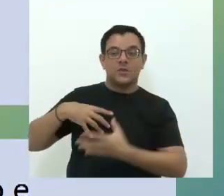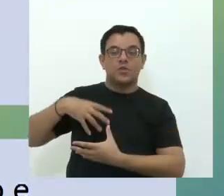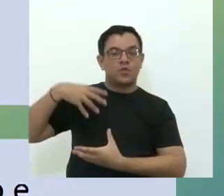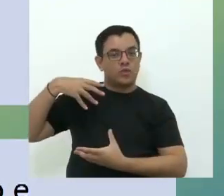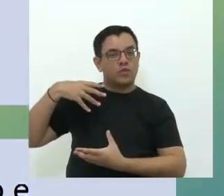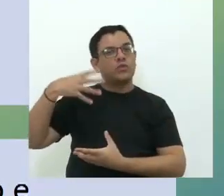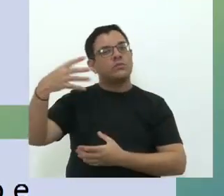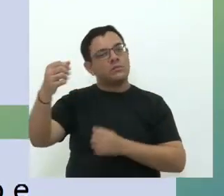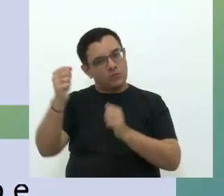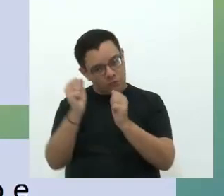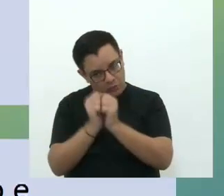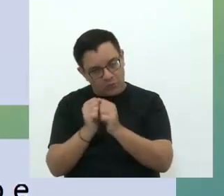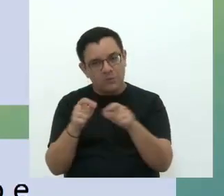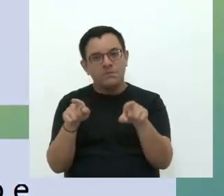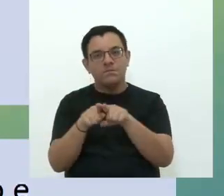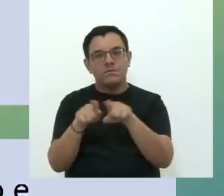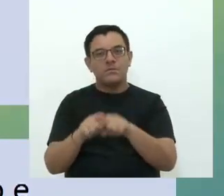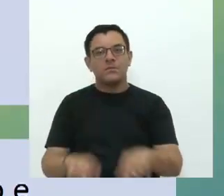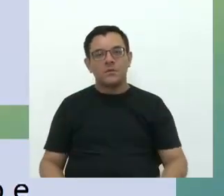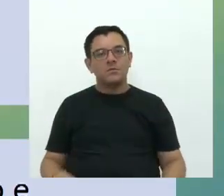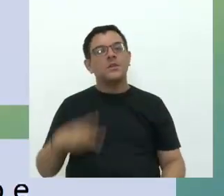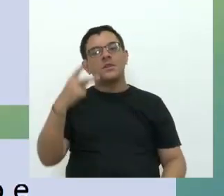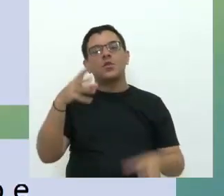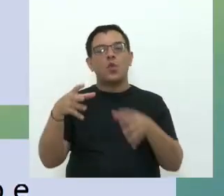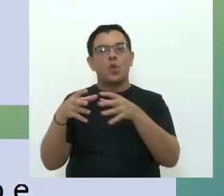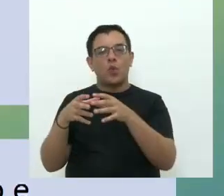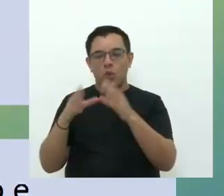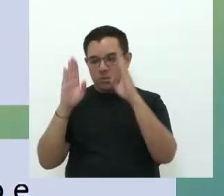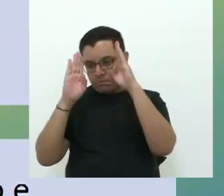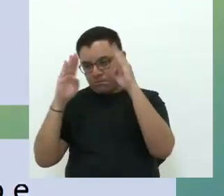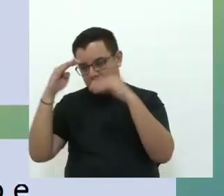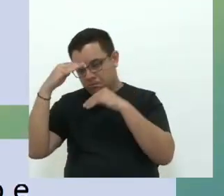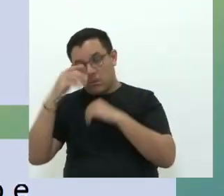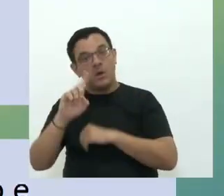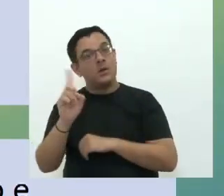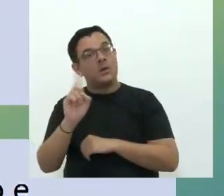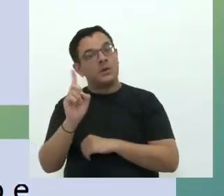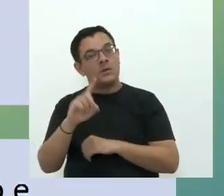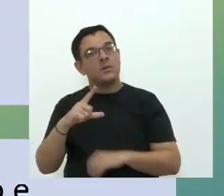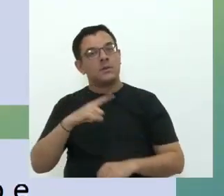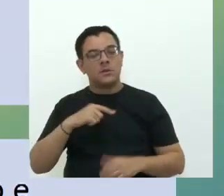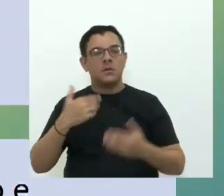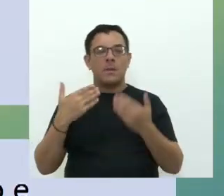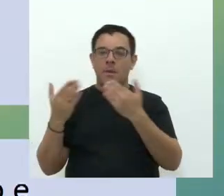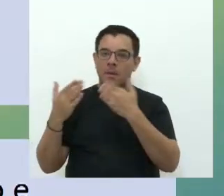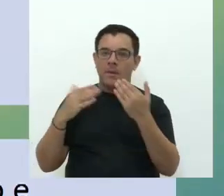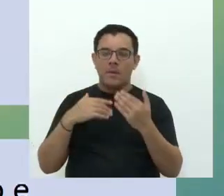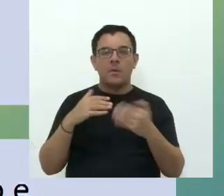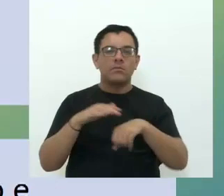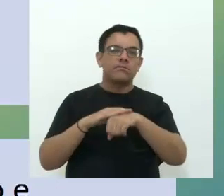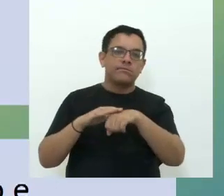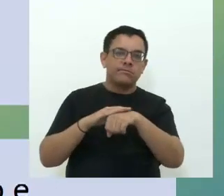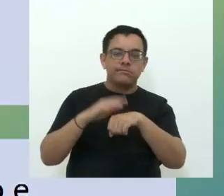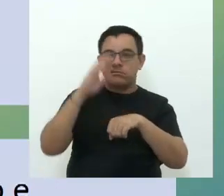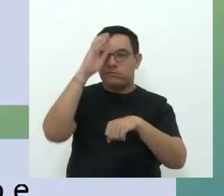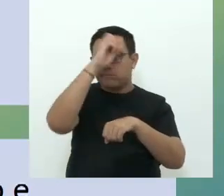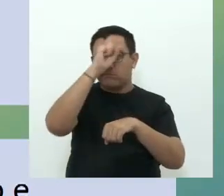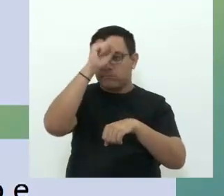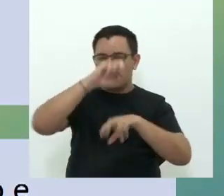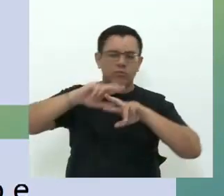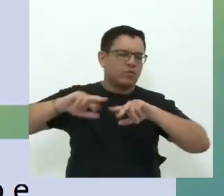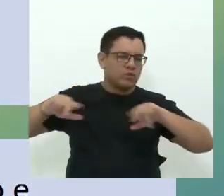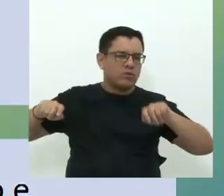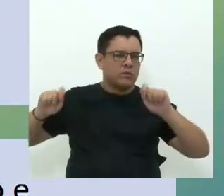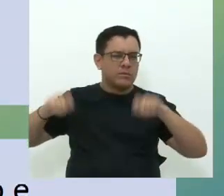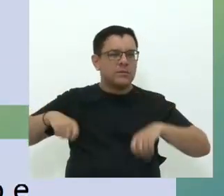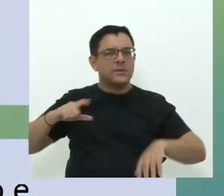também não fiquem só no grupo de vocês porque nós também temos muito para conversar com vocês e aprender com vocês